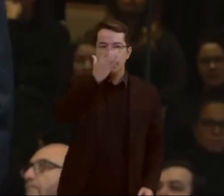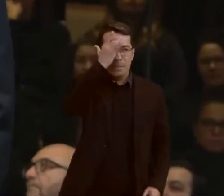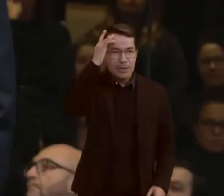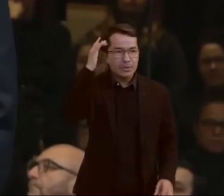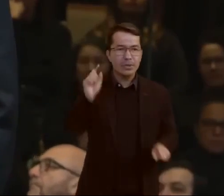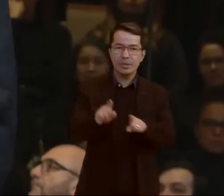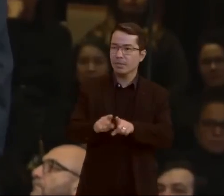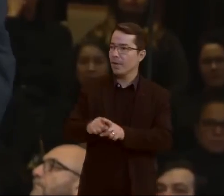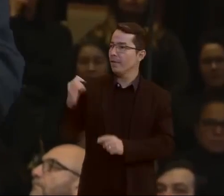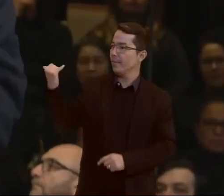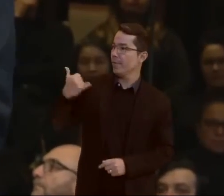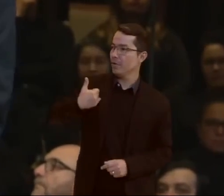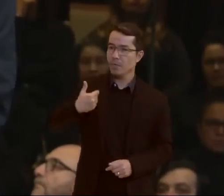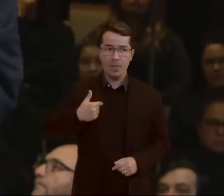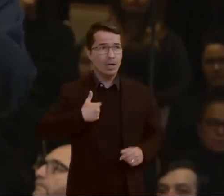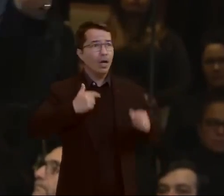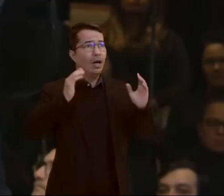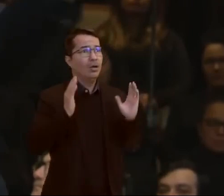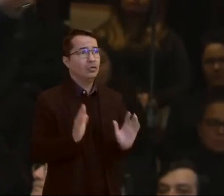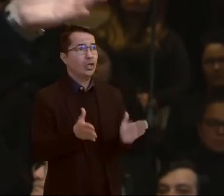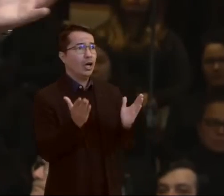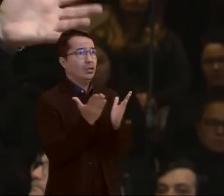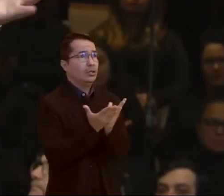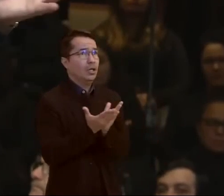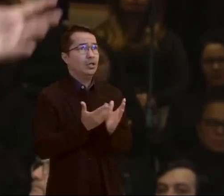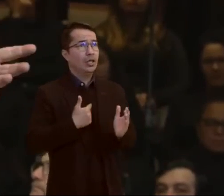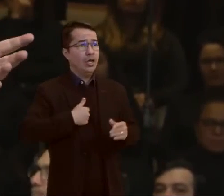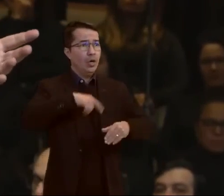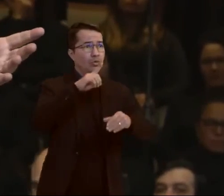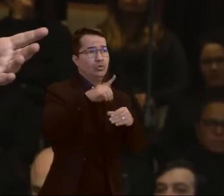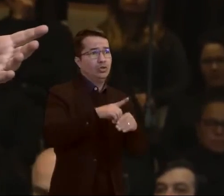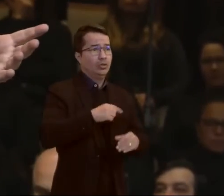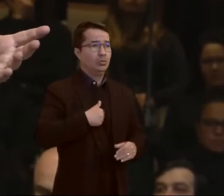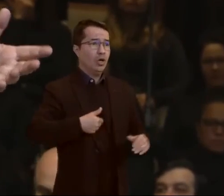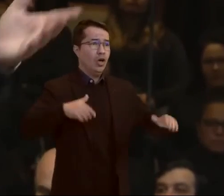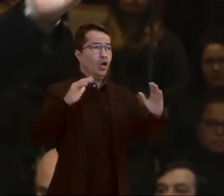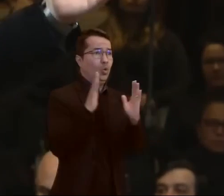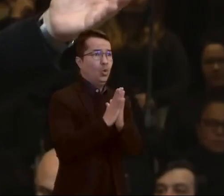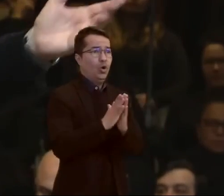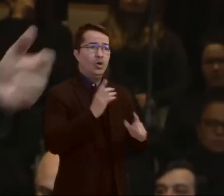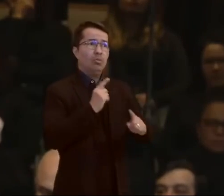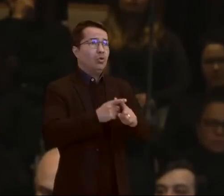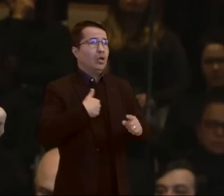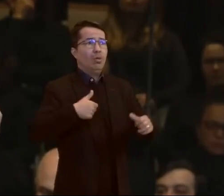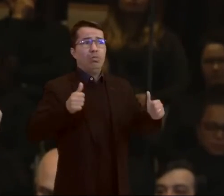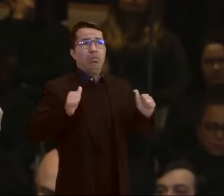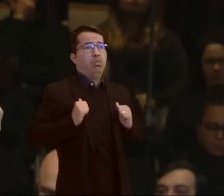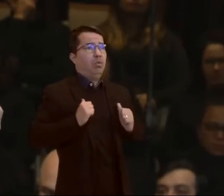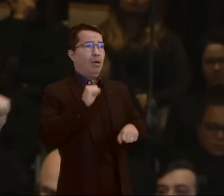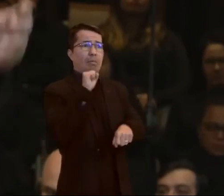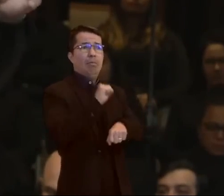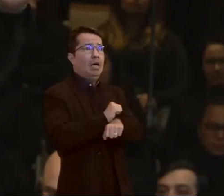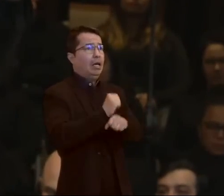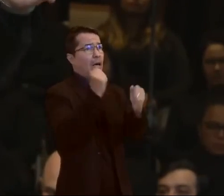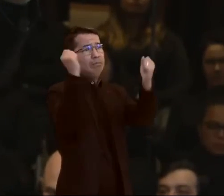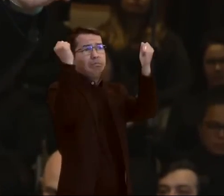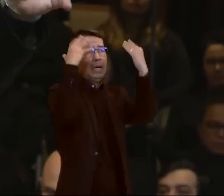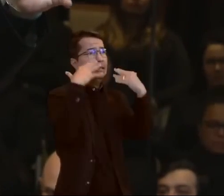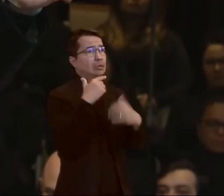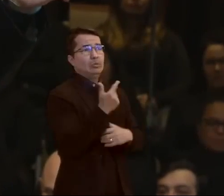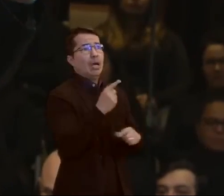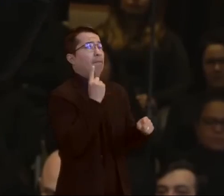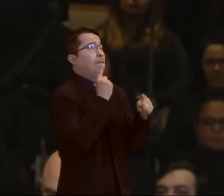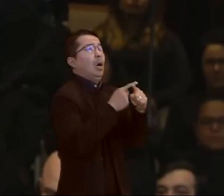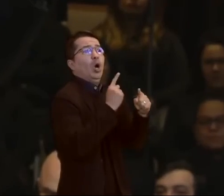Bíblia, eu oro, eu dou meu dízimo, mas por que a minha vida está parada? Porque falta maturidade. Quando chega